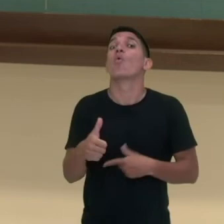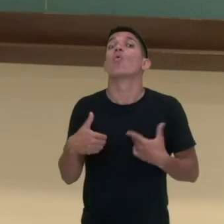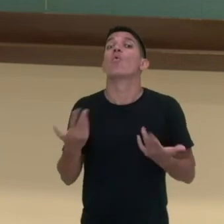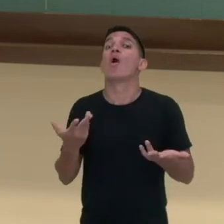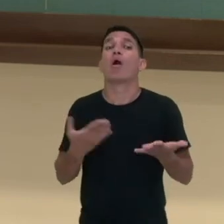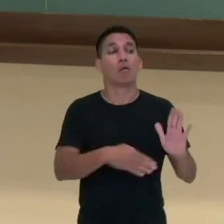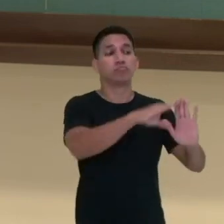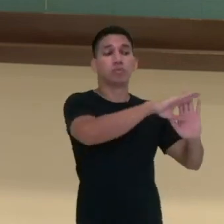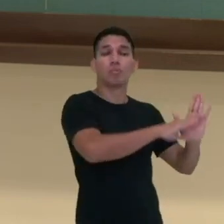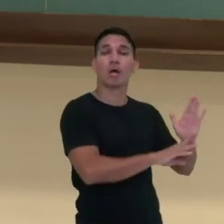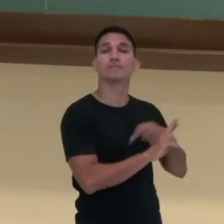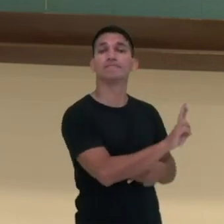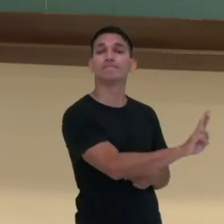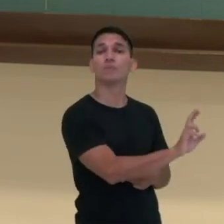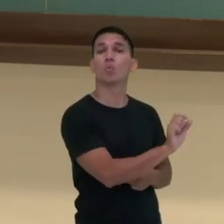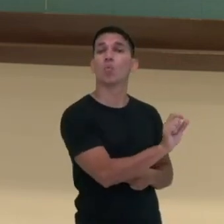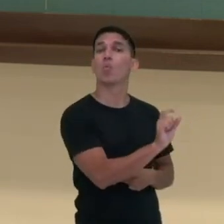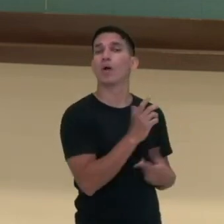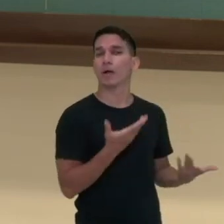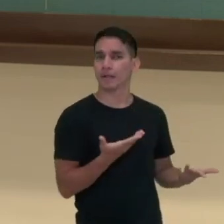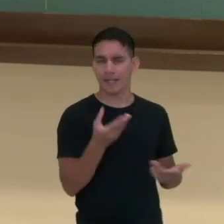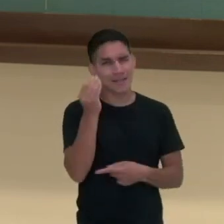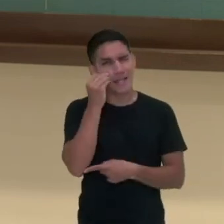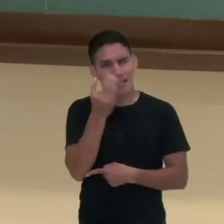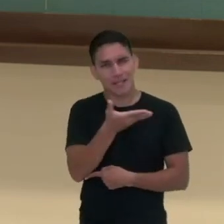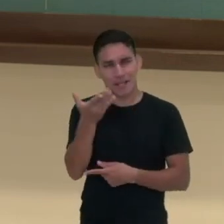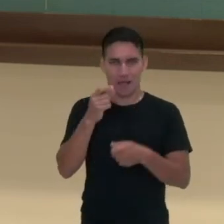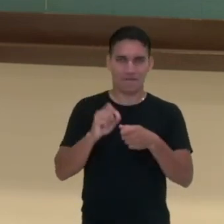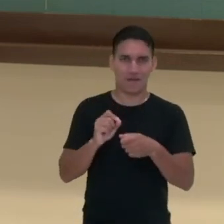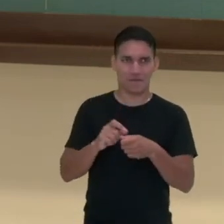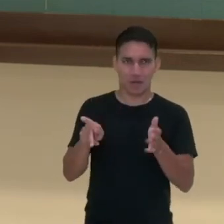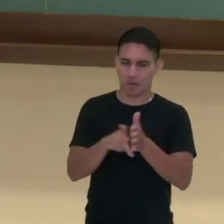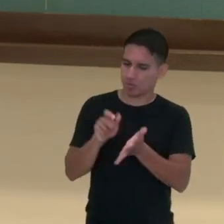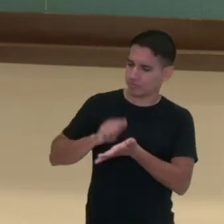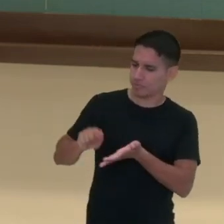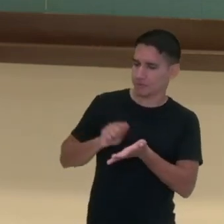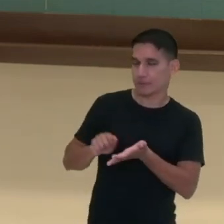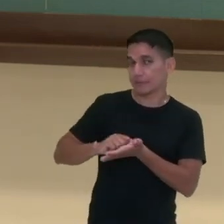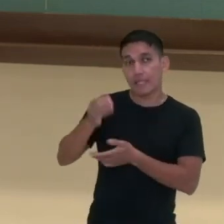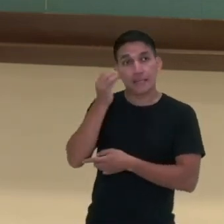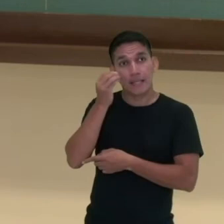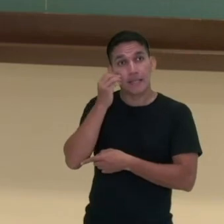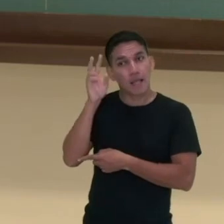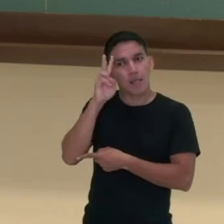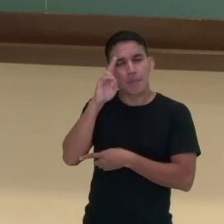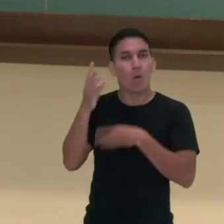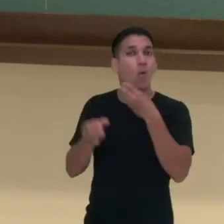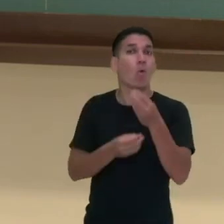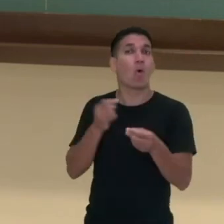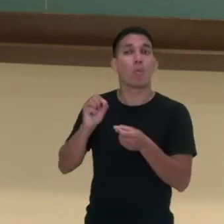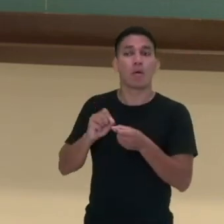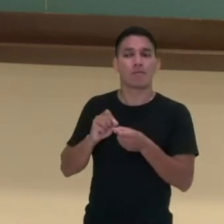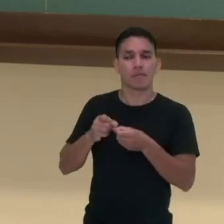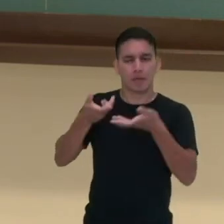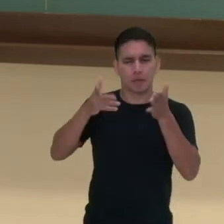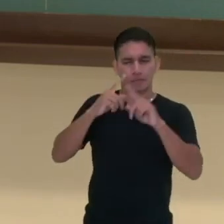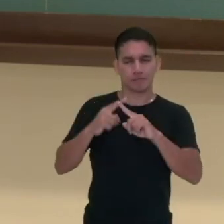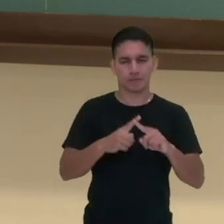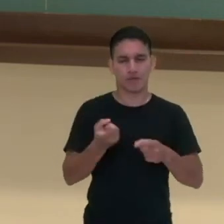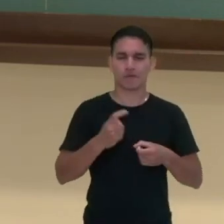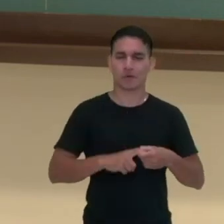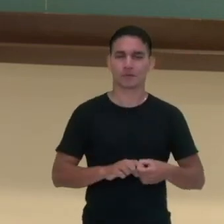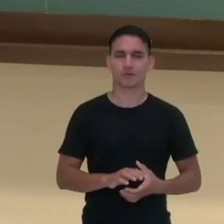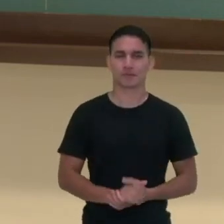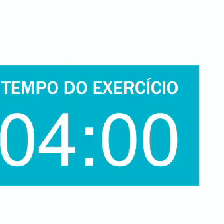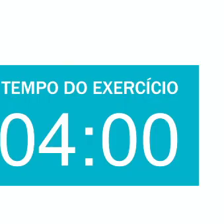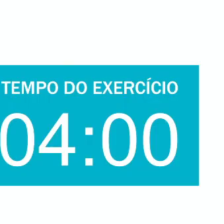ordem da matriz resultante? Ok? Tente fazer no caderno, tente lembrar como que a professora fez as multiplicações e já já a gente volta com a correção.